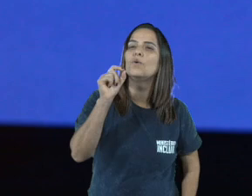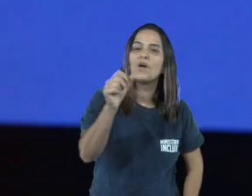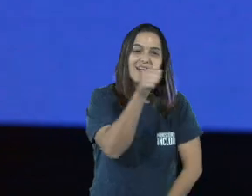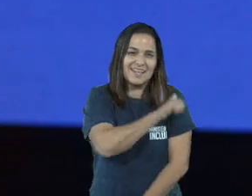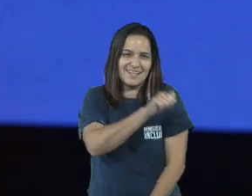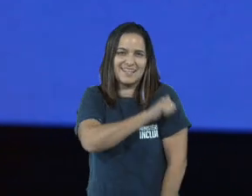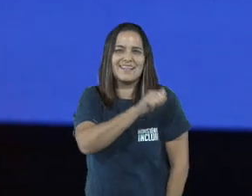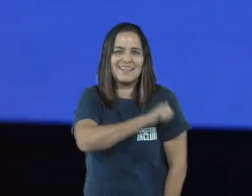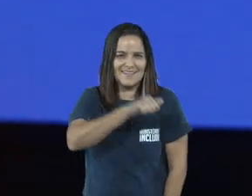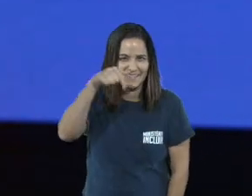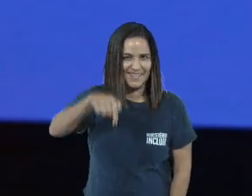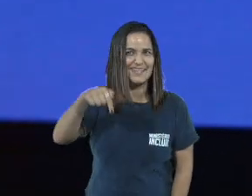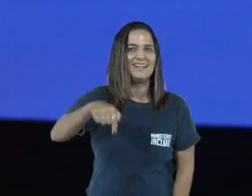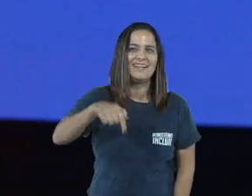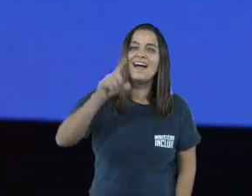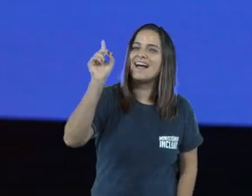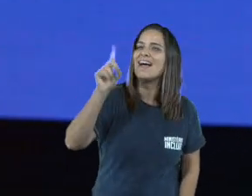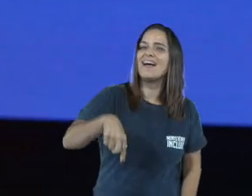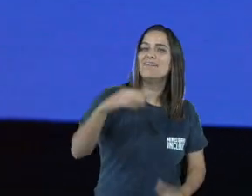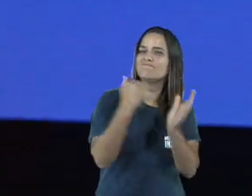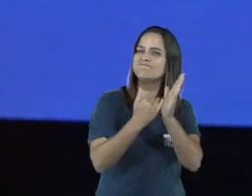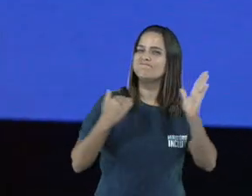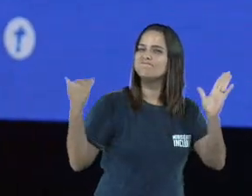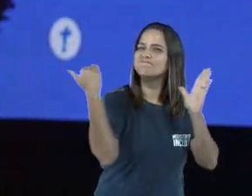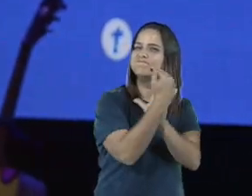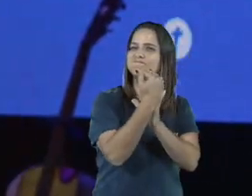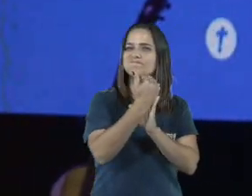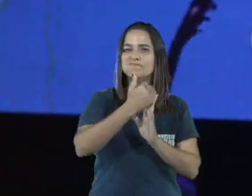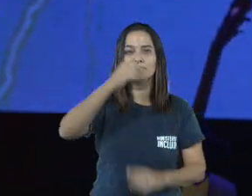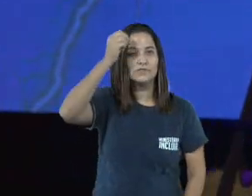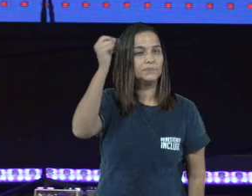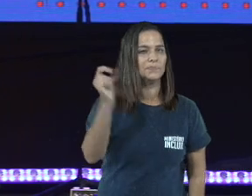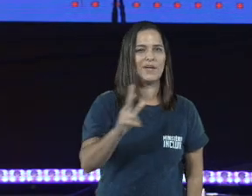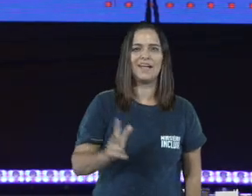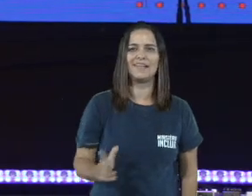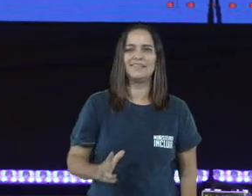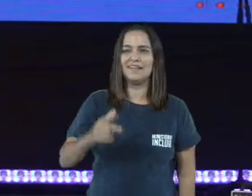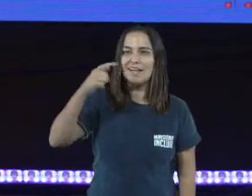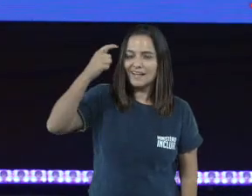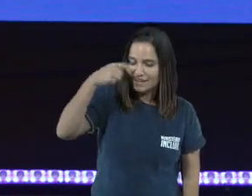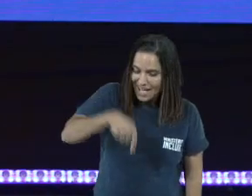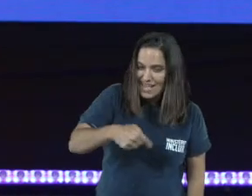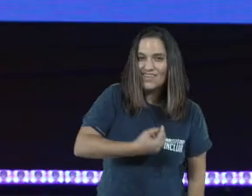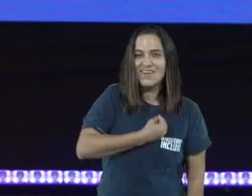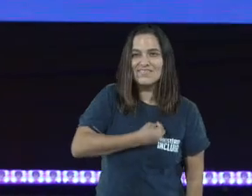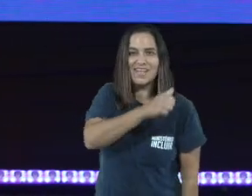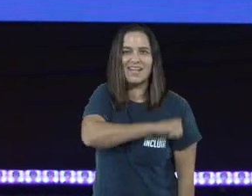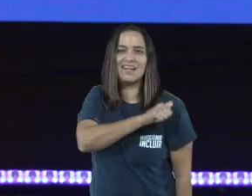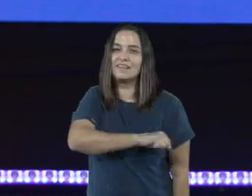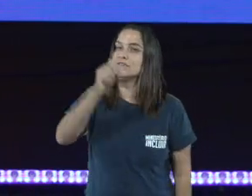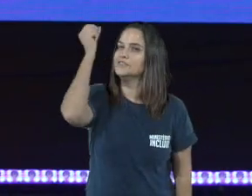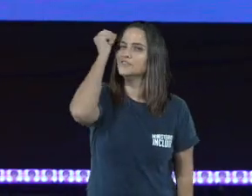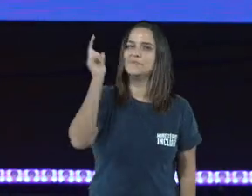os carimbos da China o Brasil né para tá fraco não o Rio de Janeiro não é